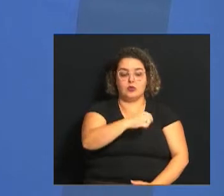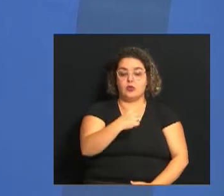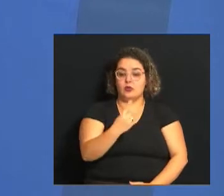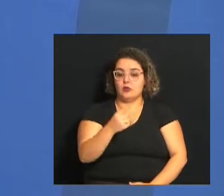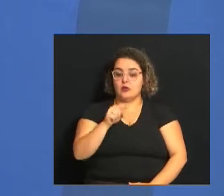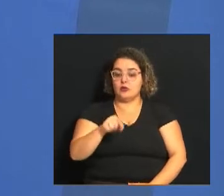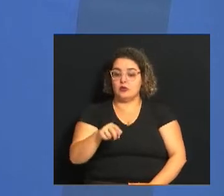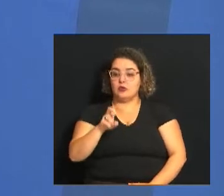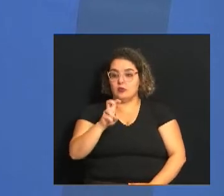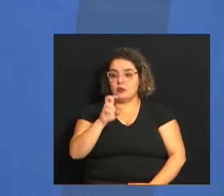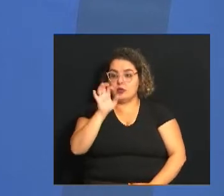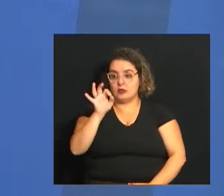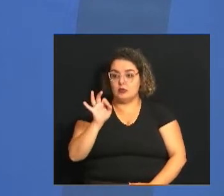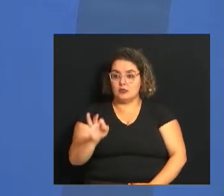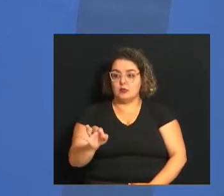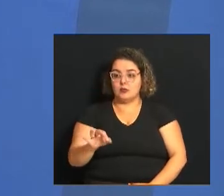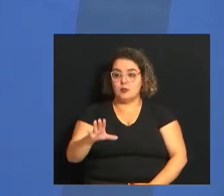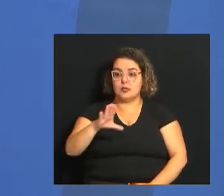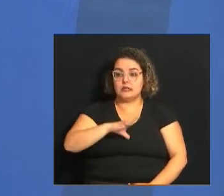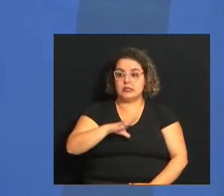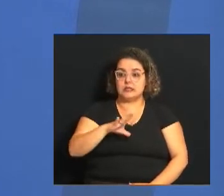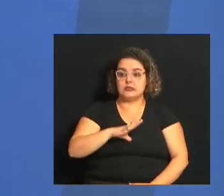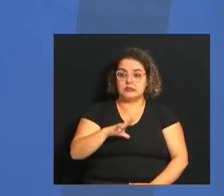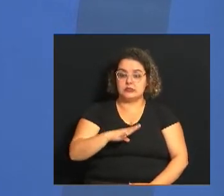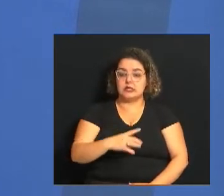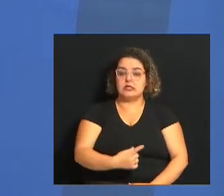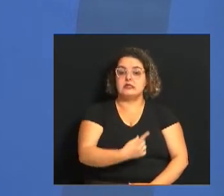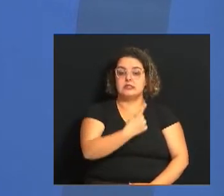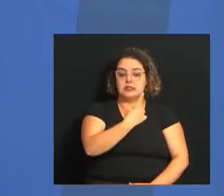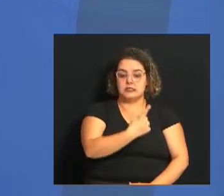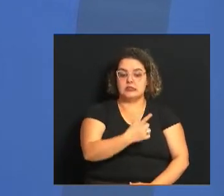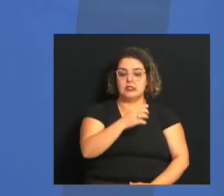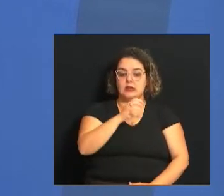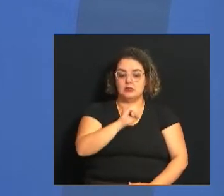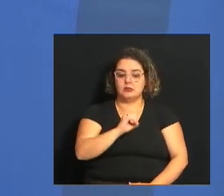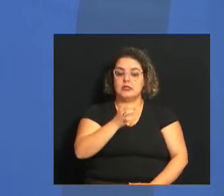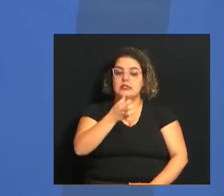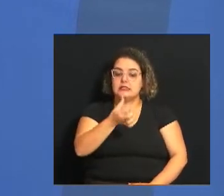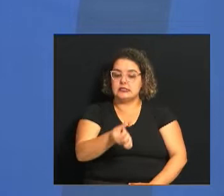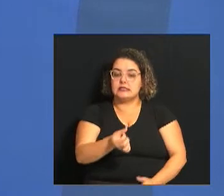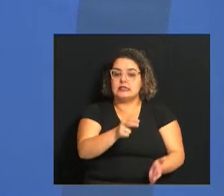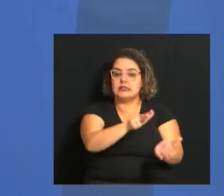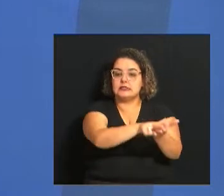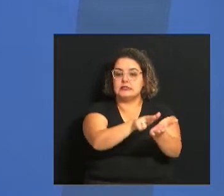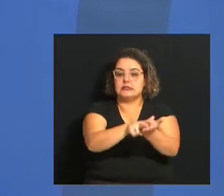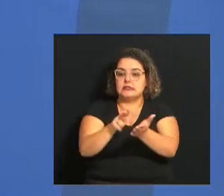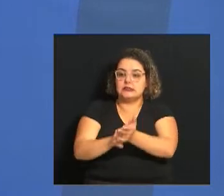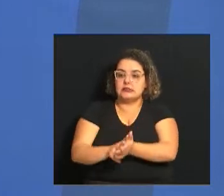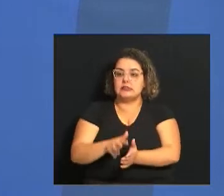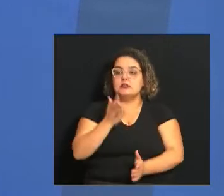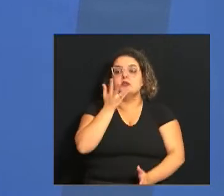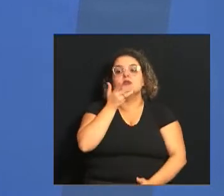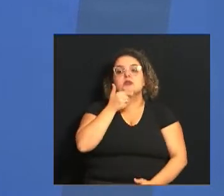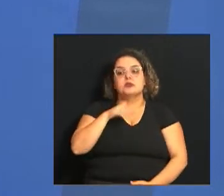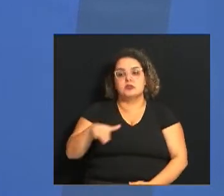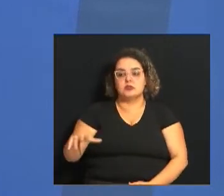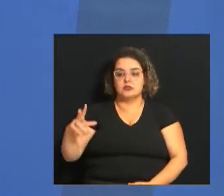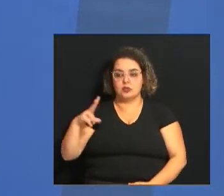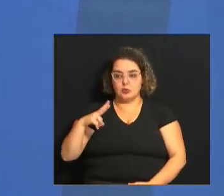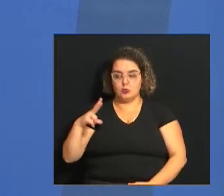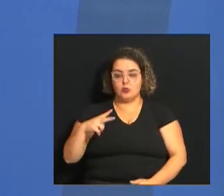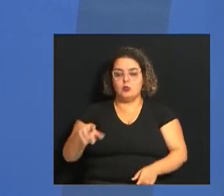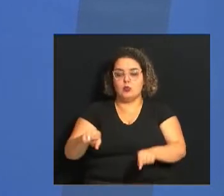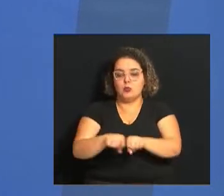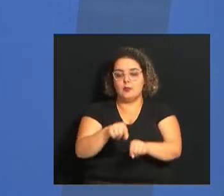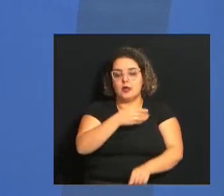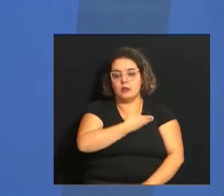91,5%. Na cidade, nós temos 106 leitos de UTI infantil nas redes pública e privada.